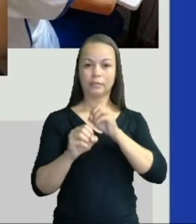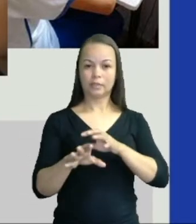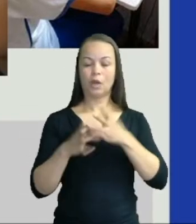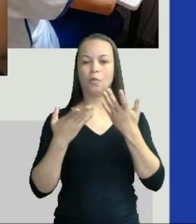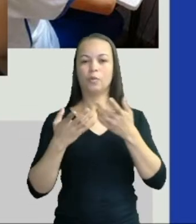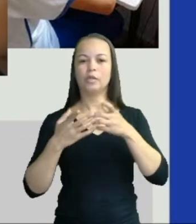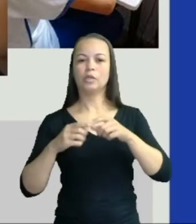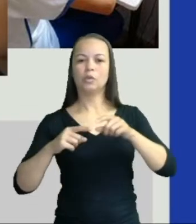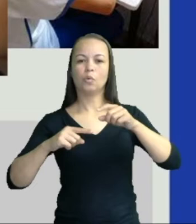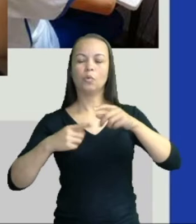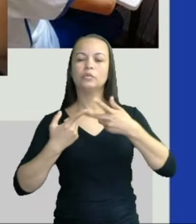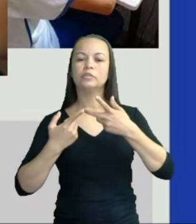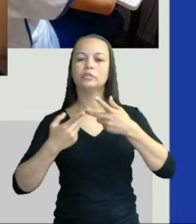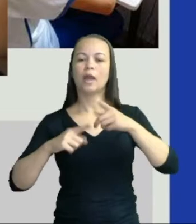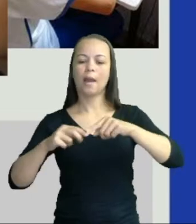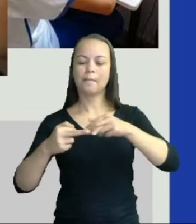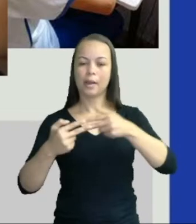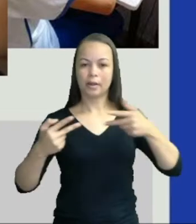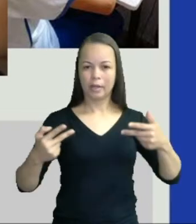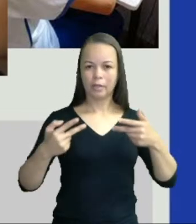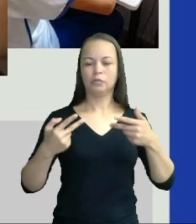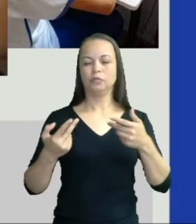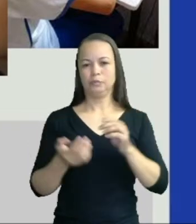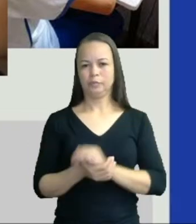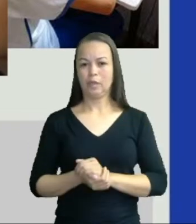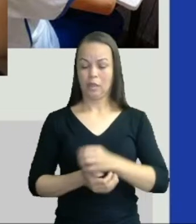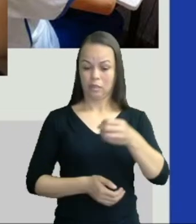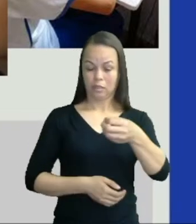tá certo? Porque a gente também precisa